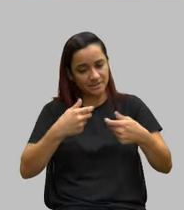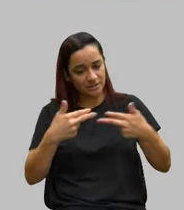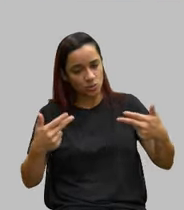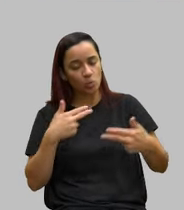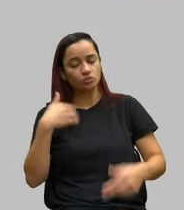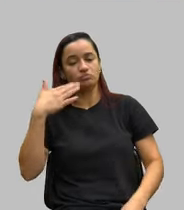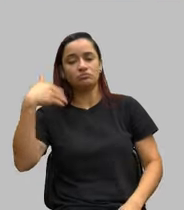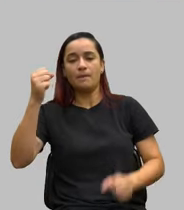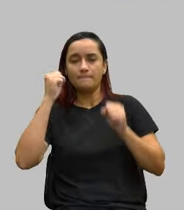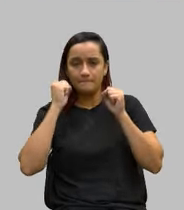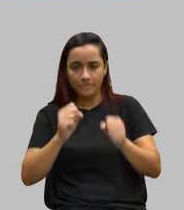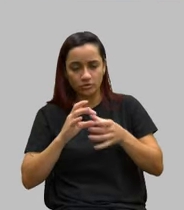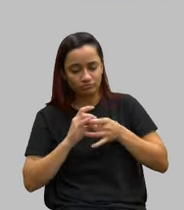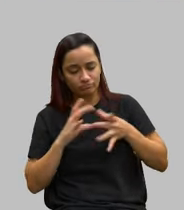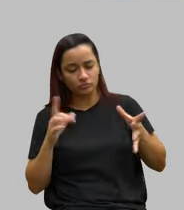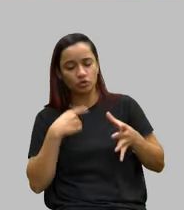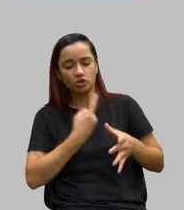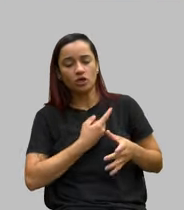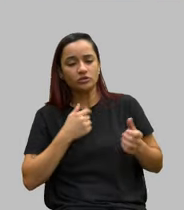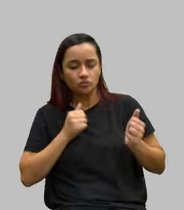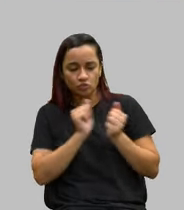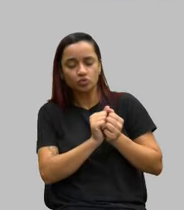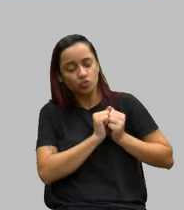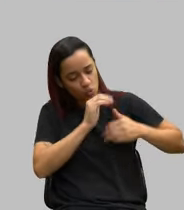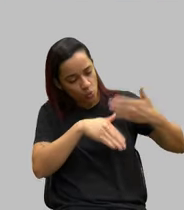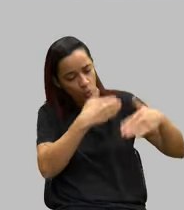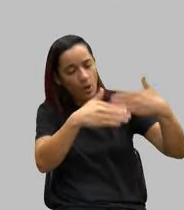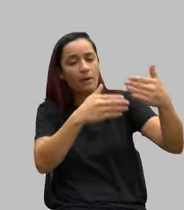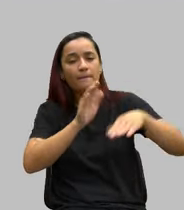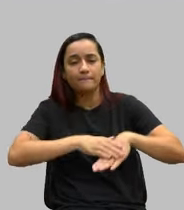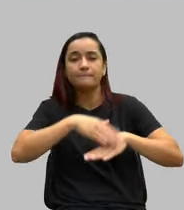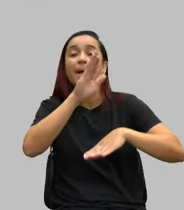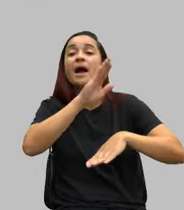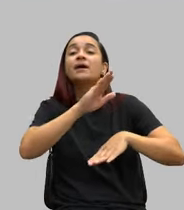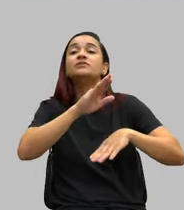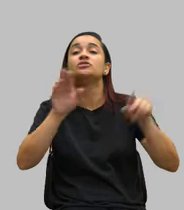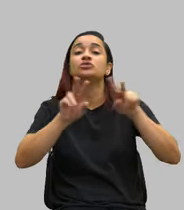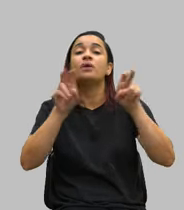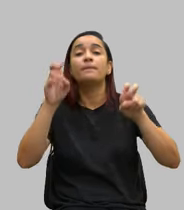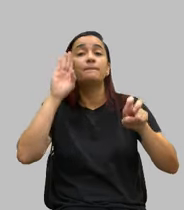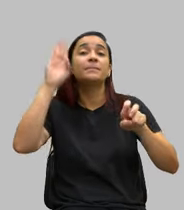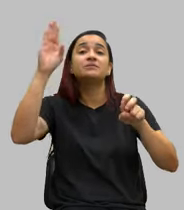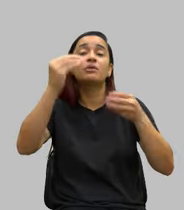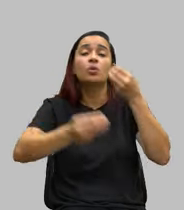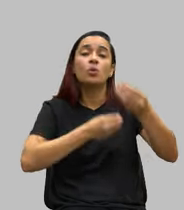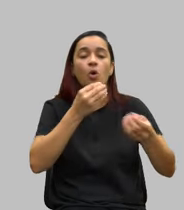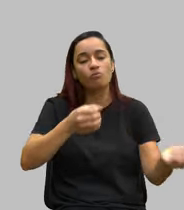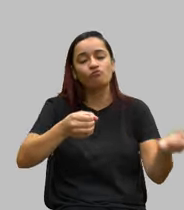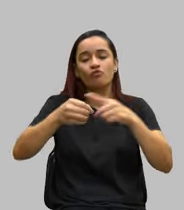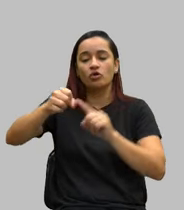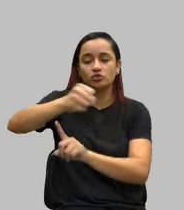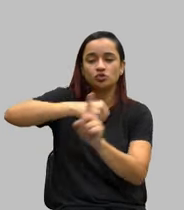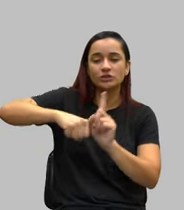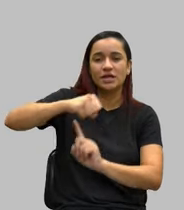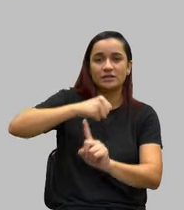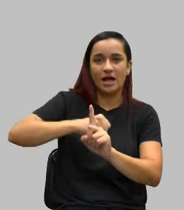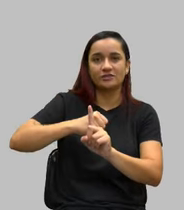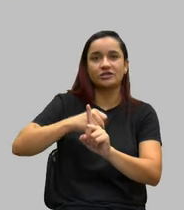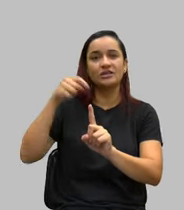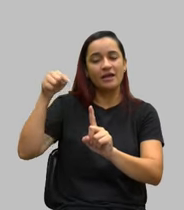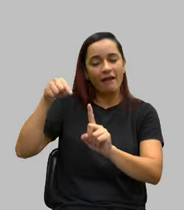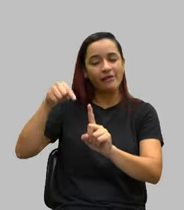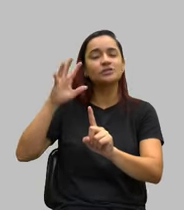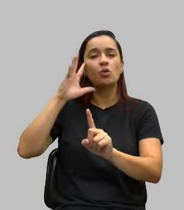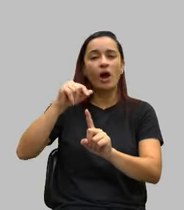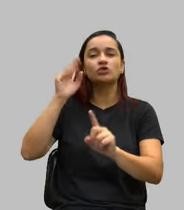e vamos continuarmos avançando cada vez mais sobretudo na ressocialização essa Dev esse deve ser